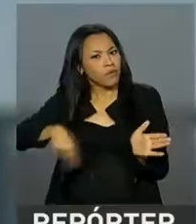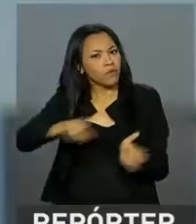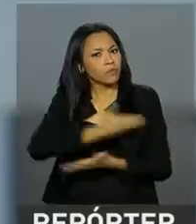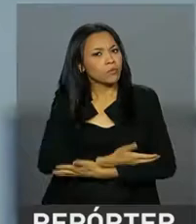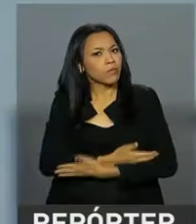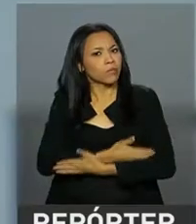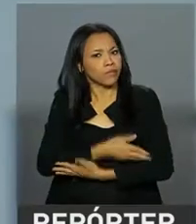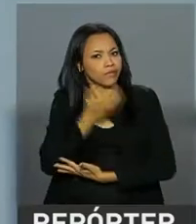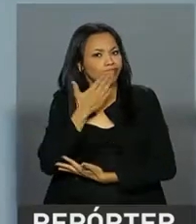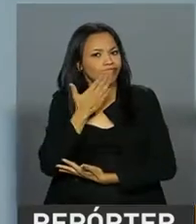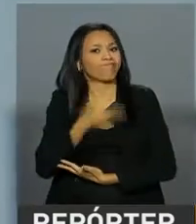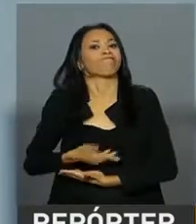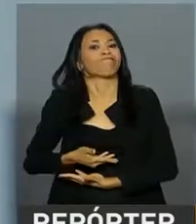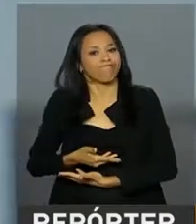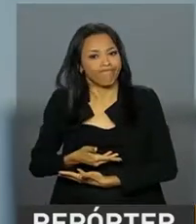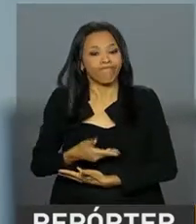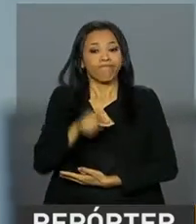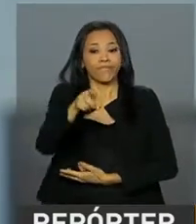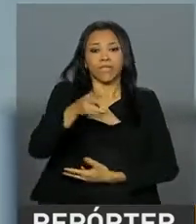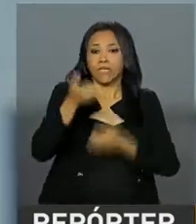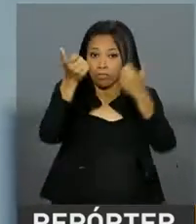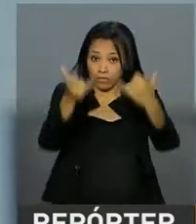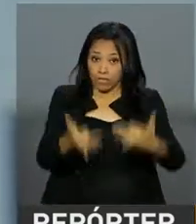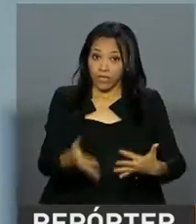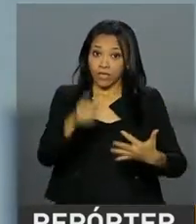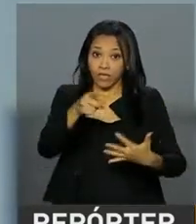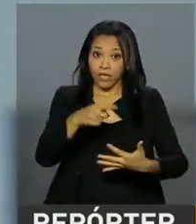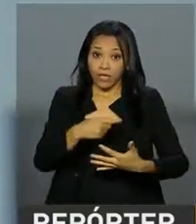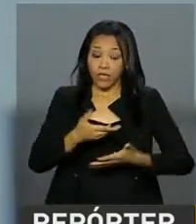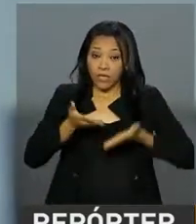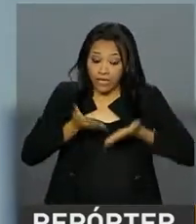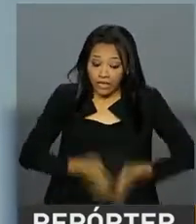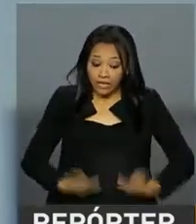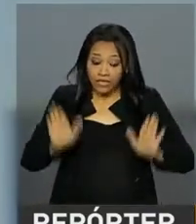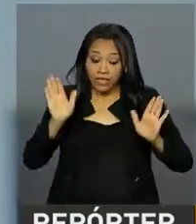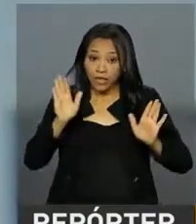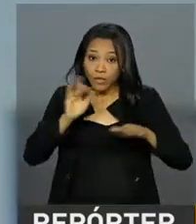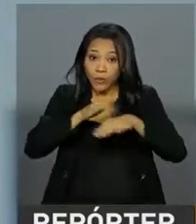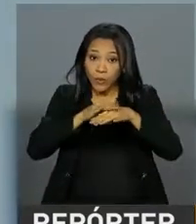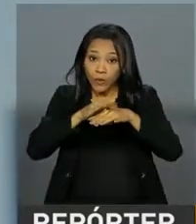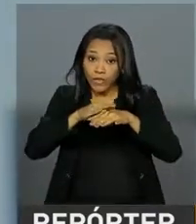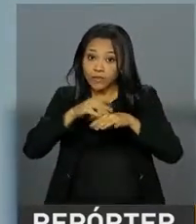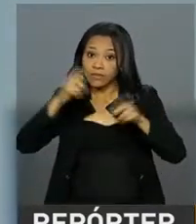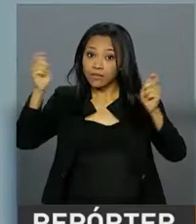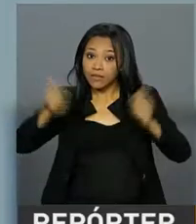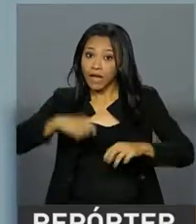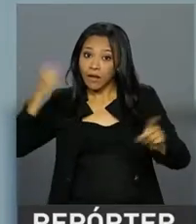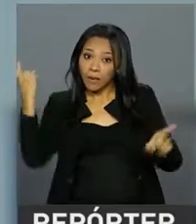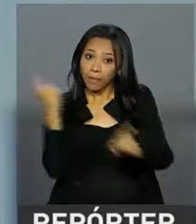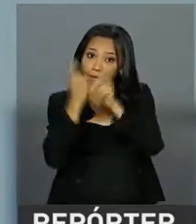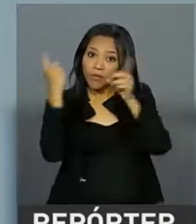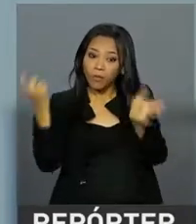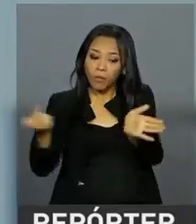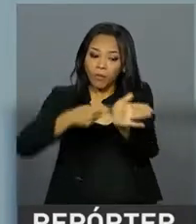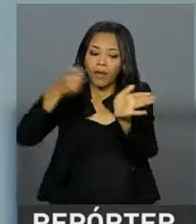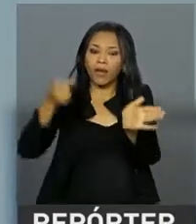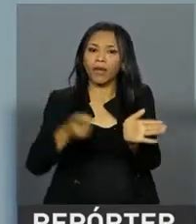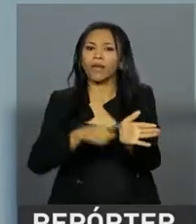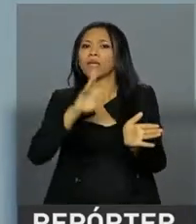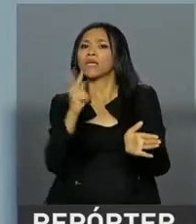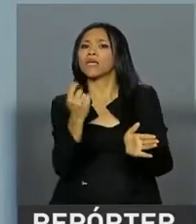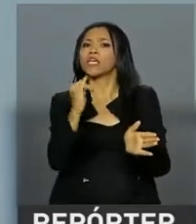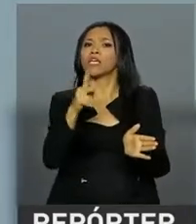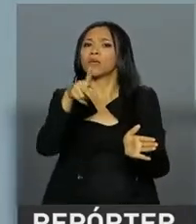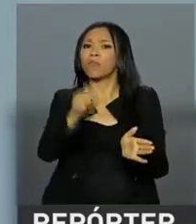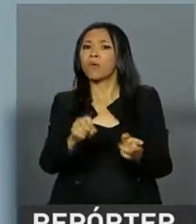bebês. Diagnóstico de doenças que, ao nascimento, são indetectáveis do ponto de vista clínico, como, por exemplo,